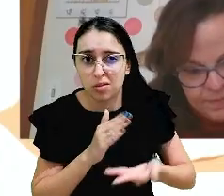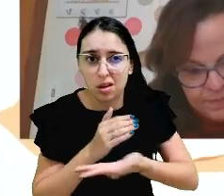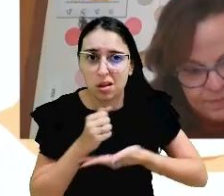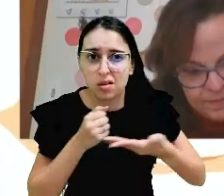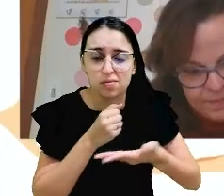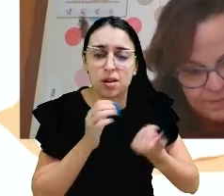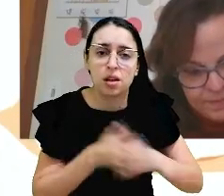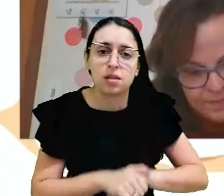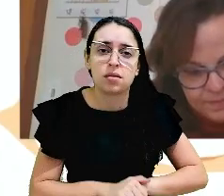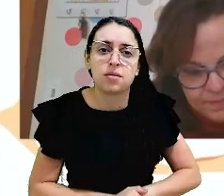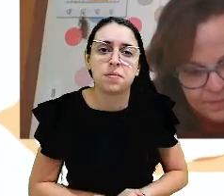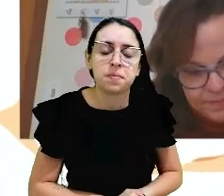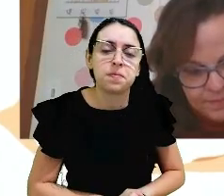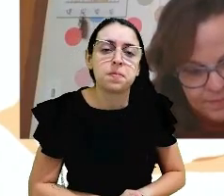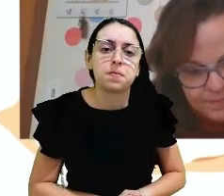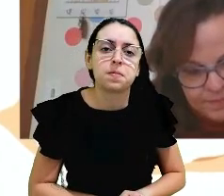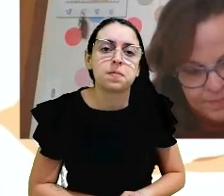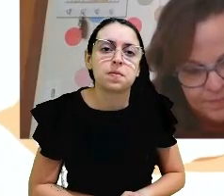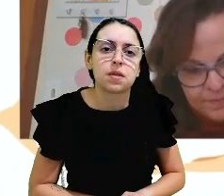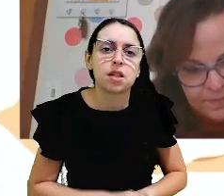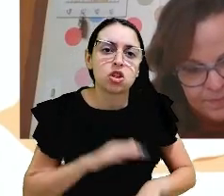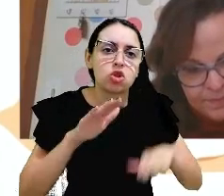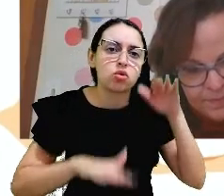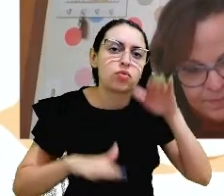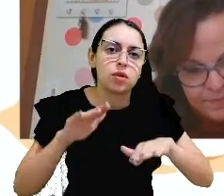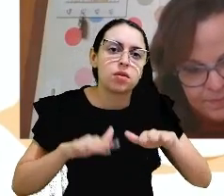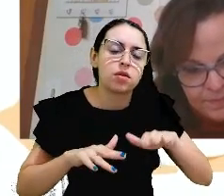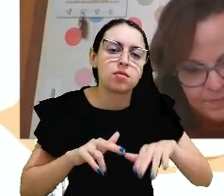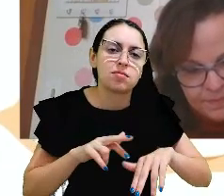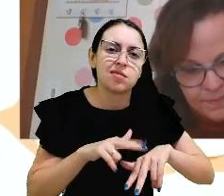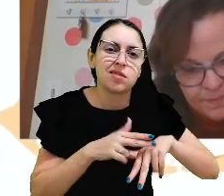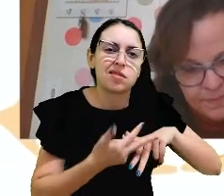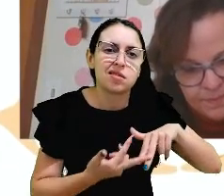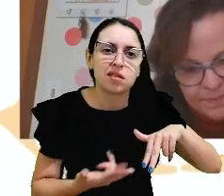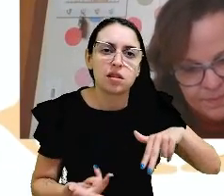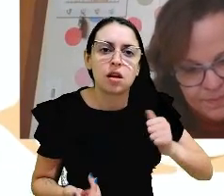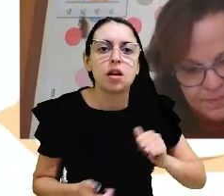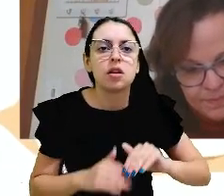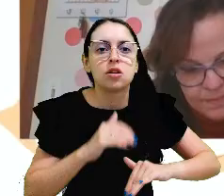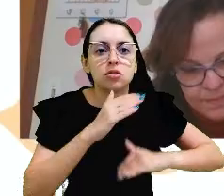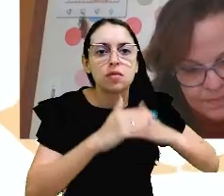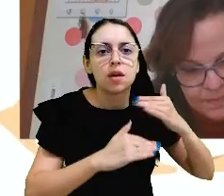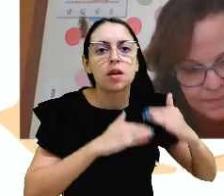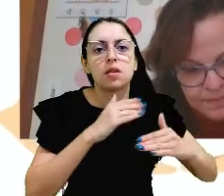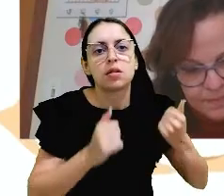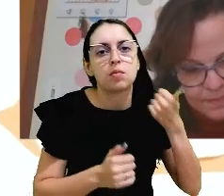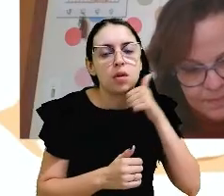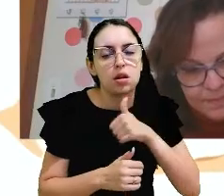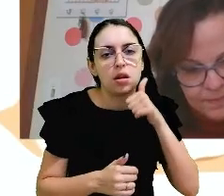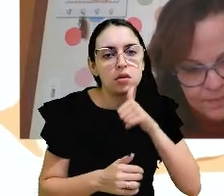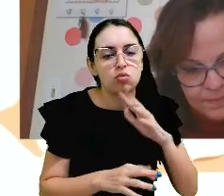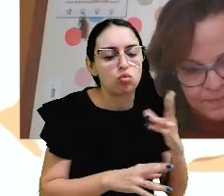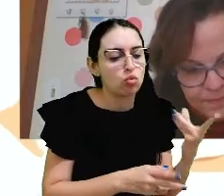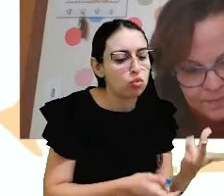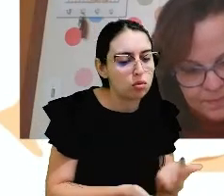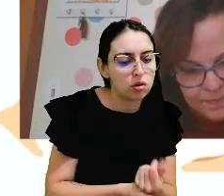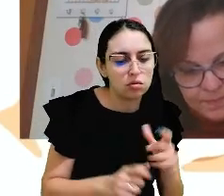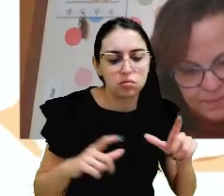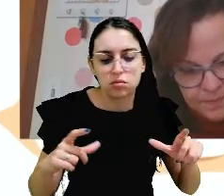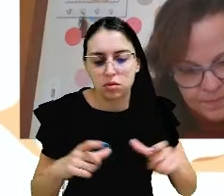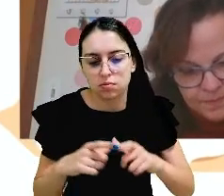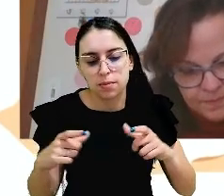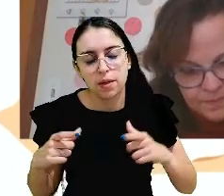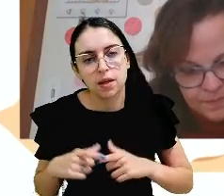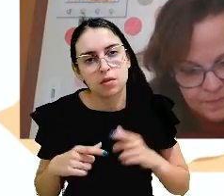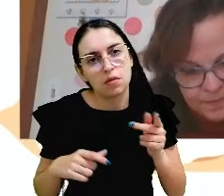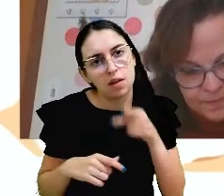questão da desigualdade de gênero, ela atravessa a nós mulheres em todos os campos. Quando a